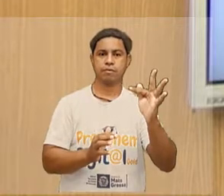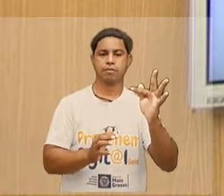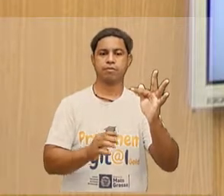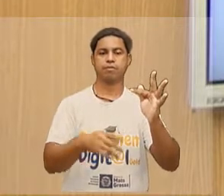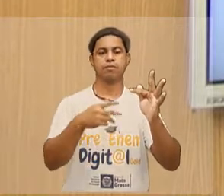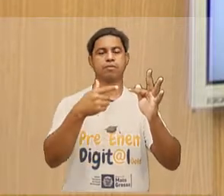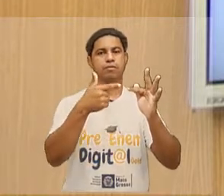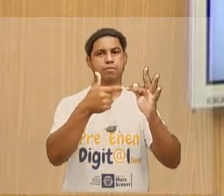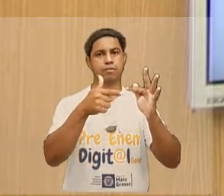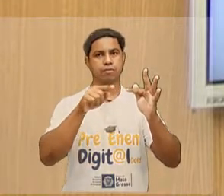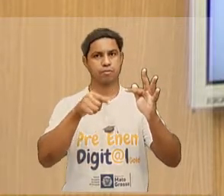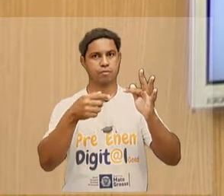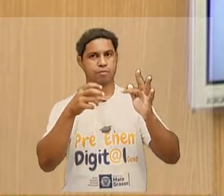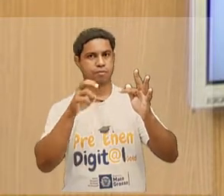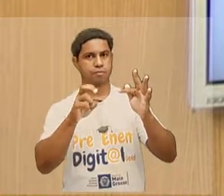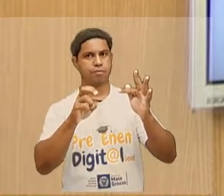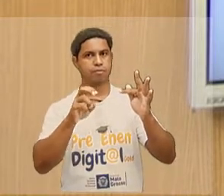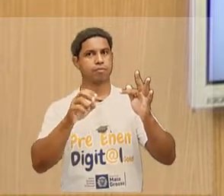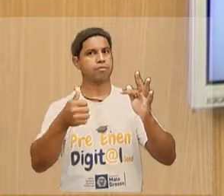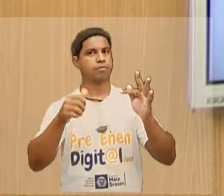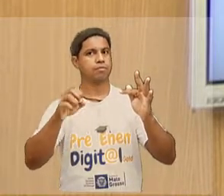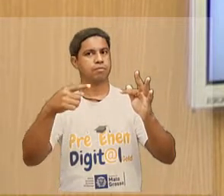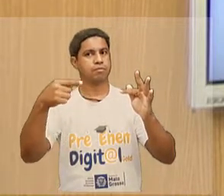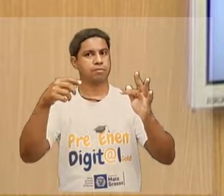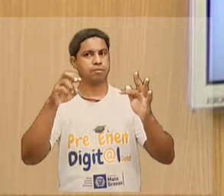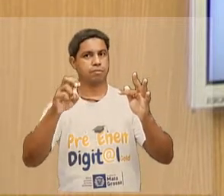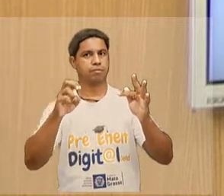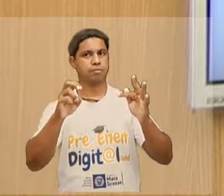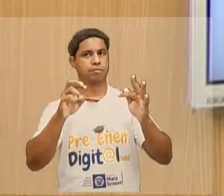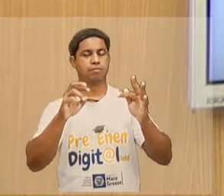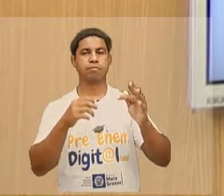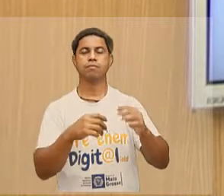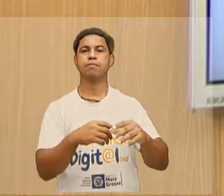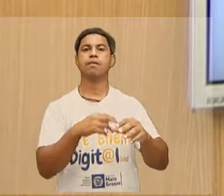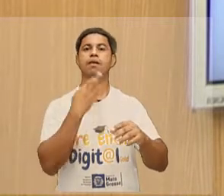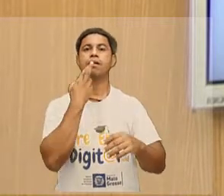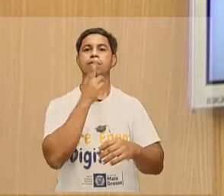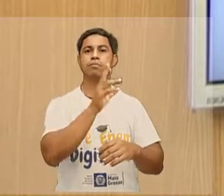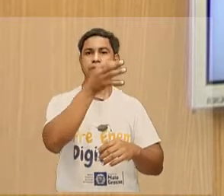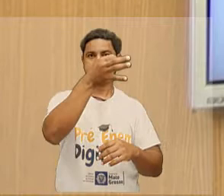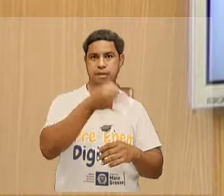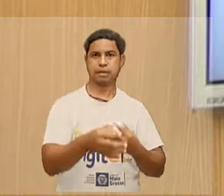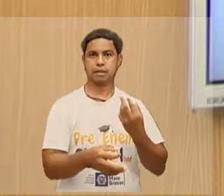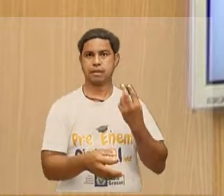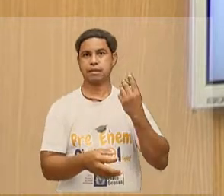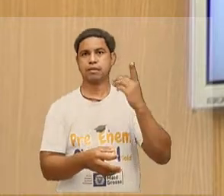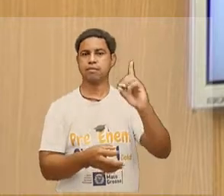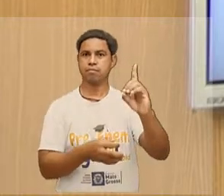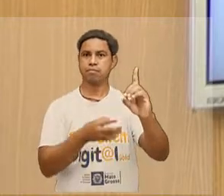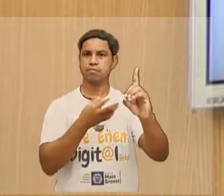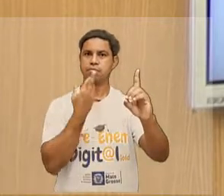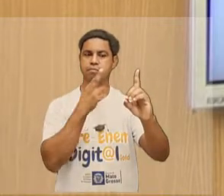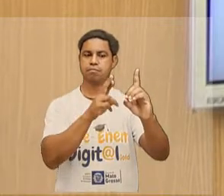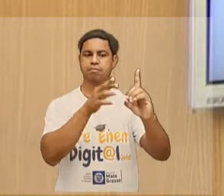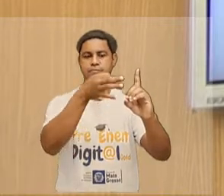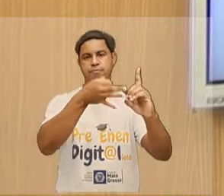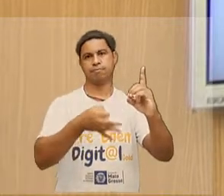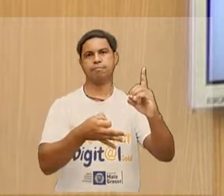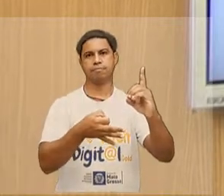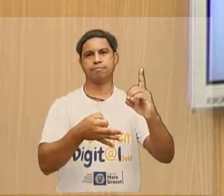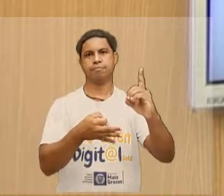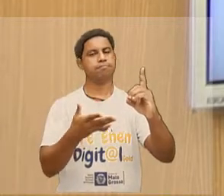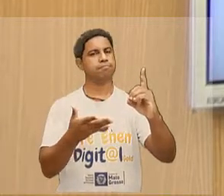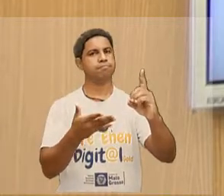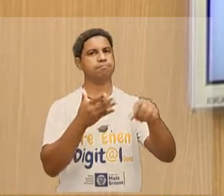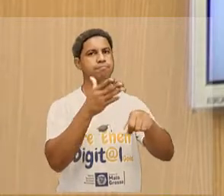vezes 10 na menos 8 newton. Alternativa D. Ok? Então, com isso,